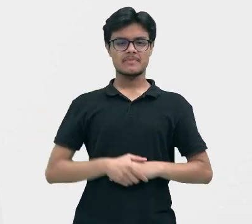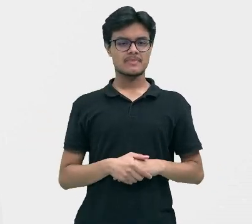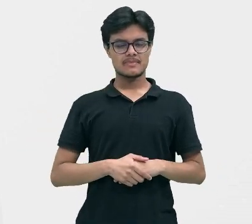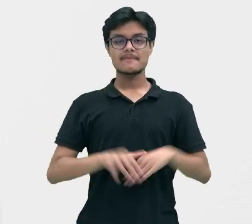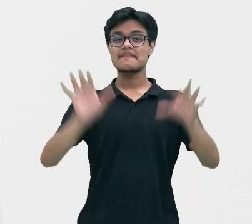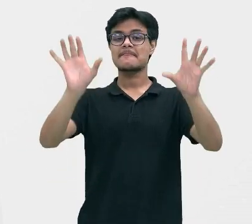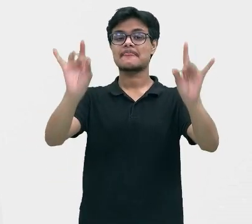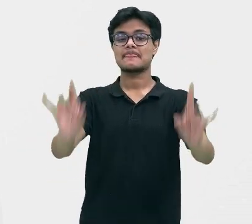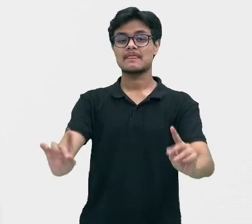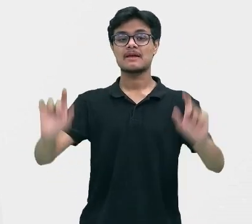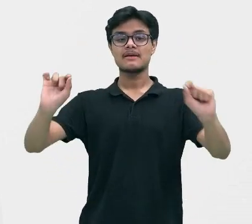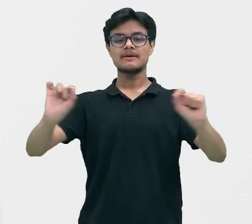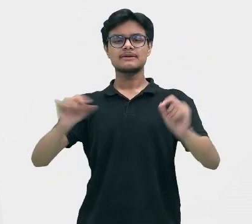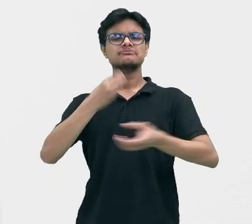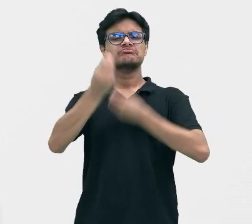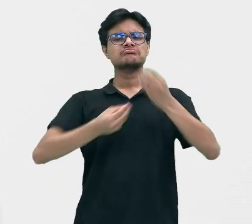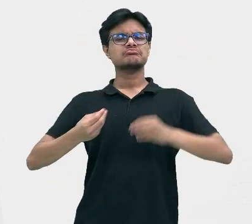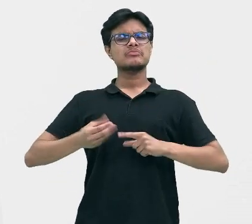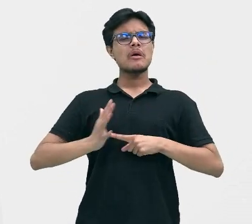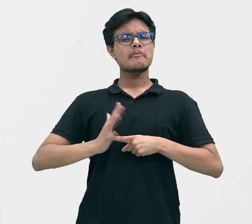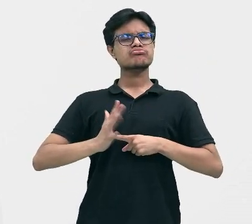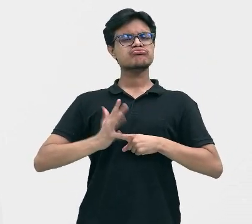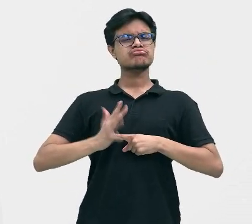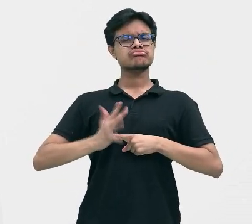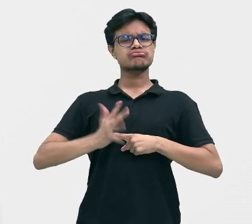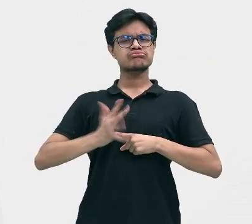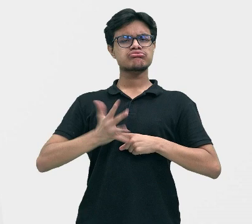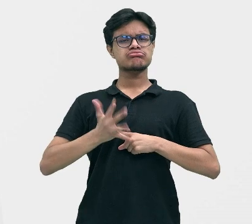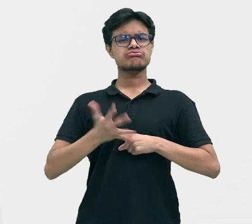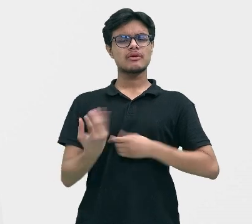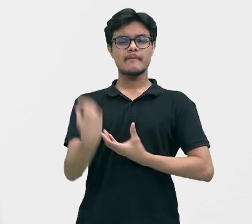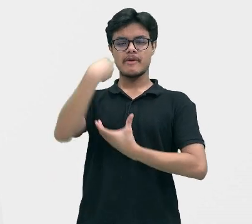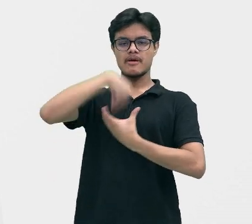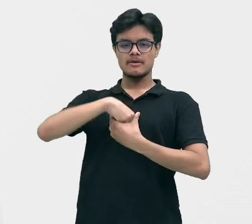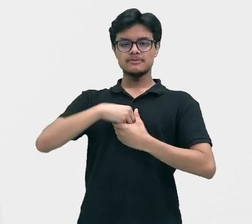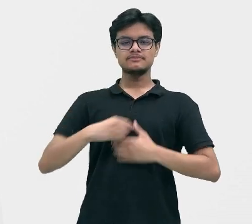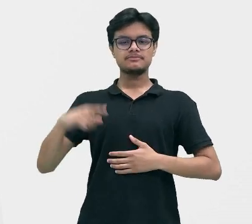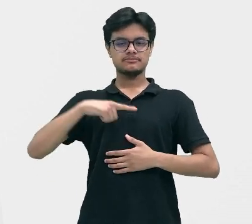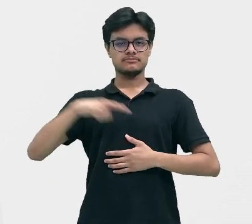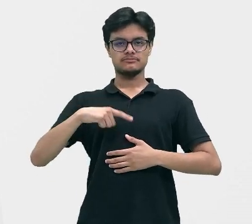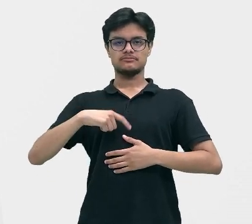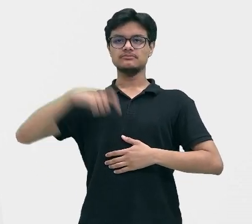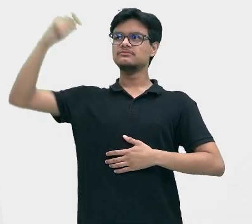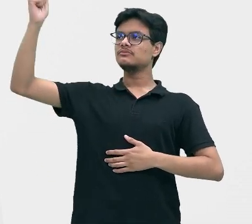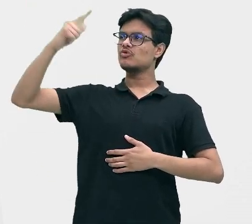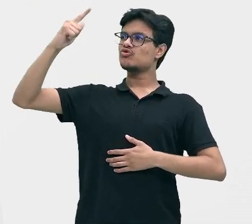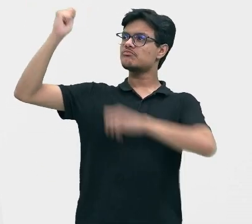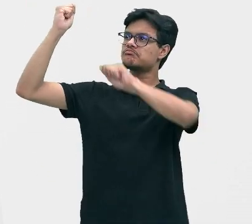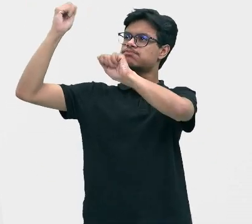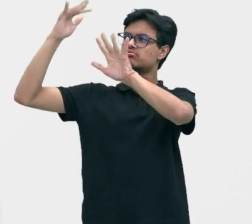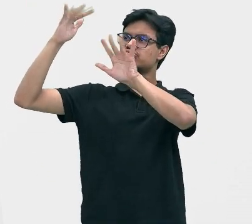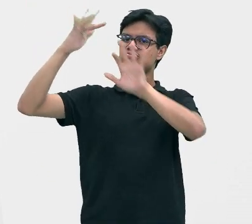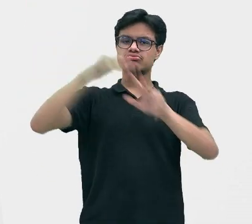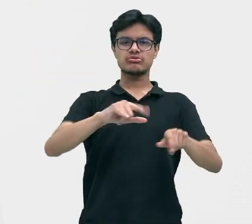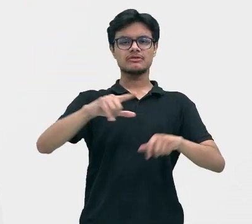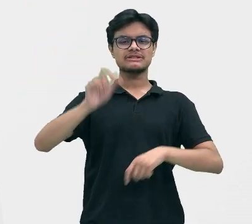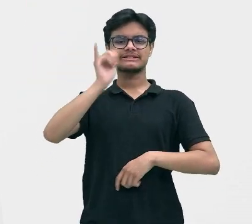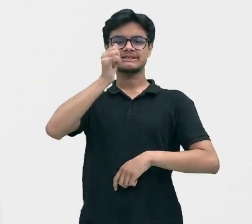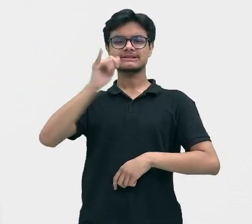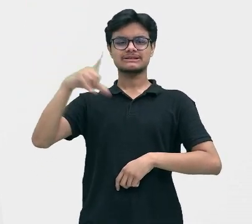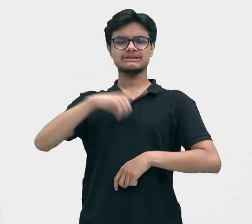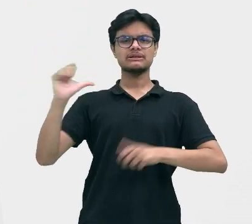no detalhamento temos aí o motor de combustão interna radiação solar e correntes de